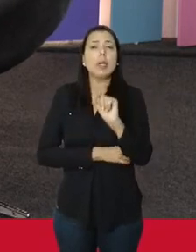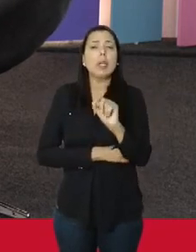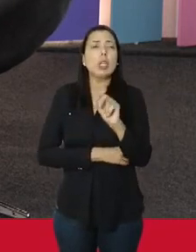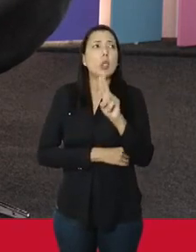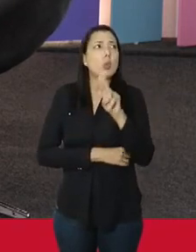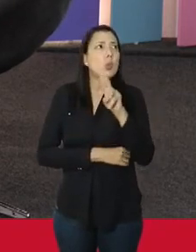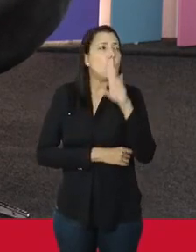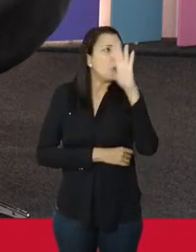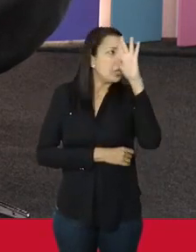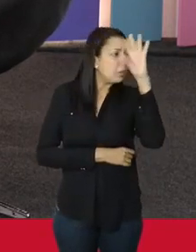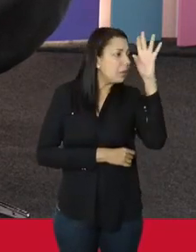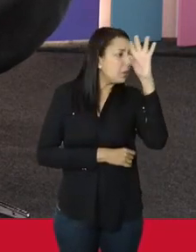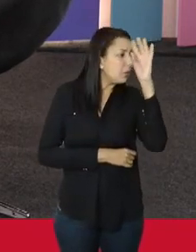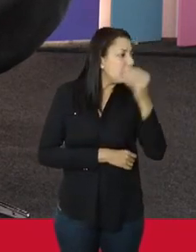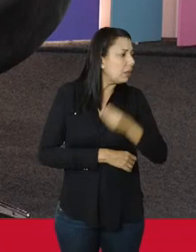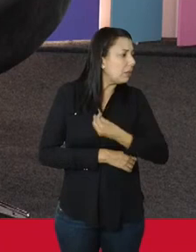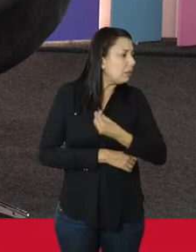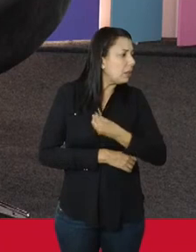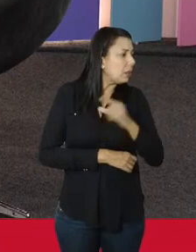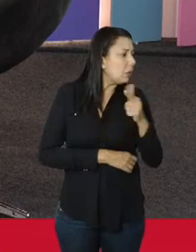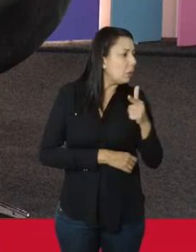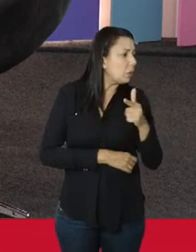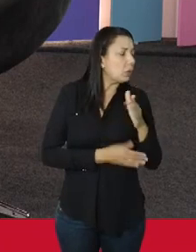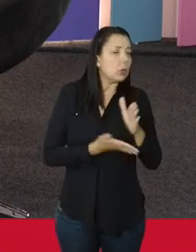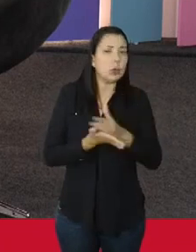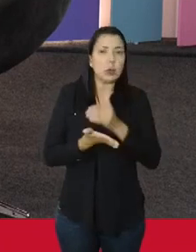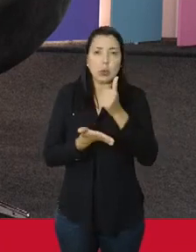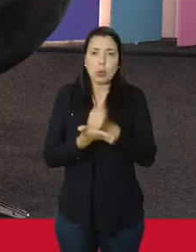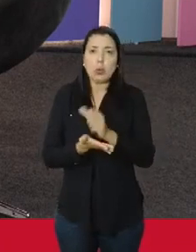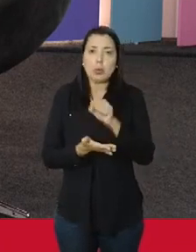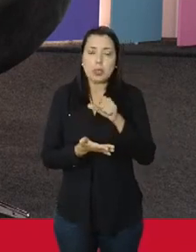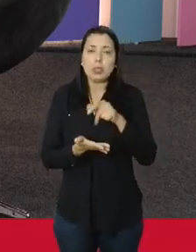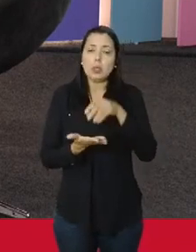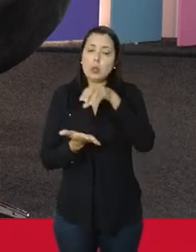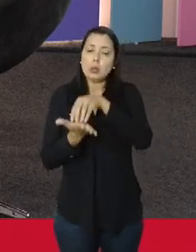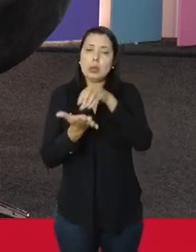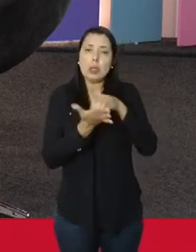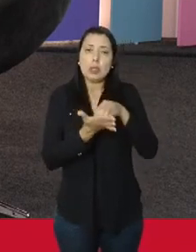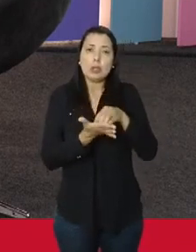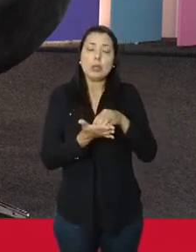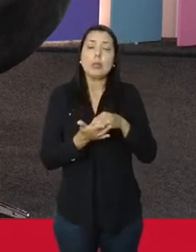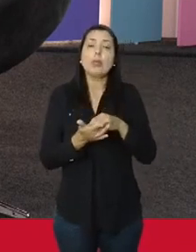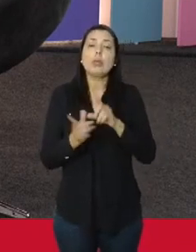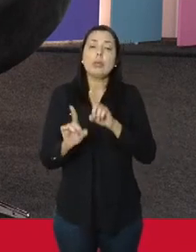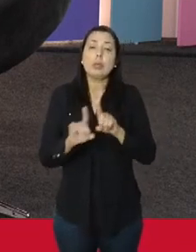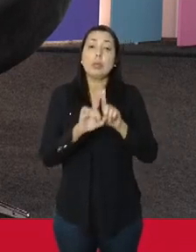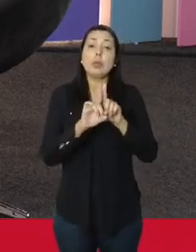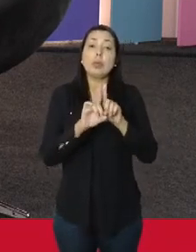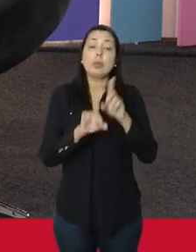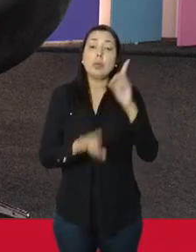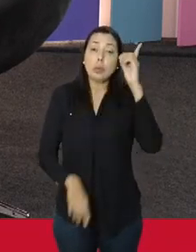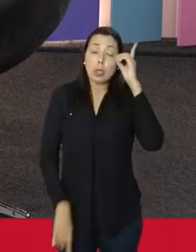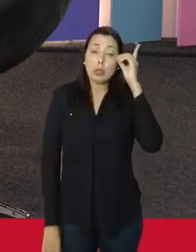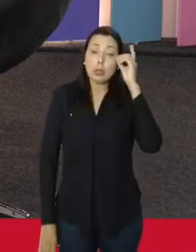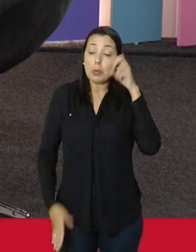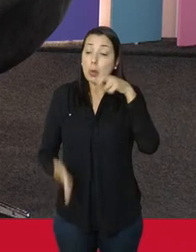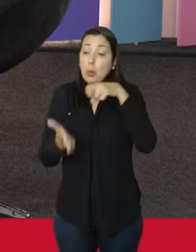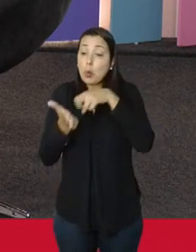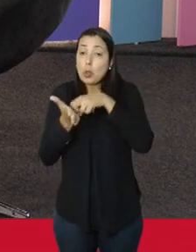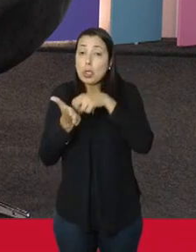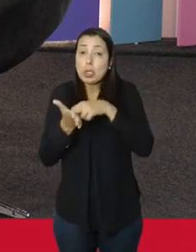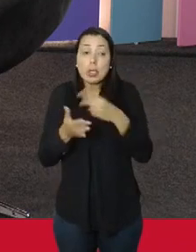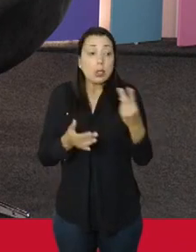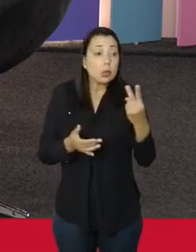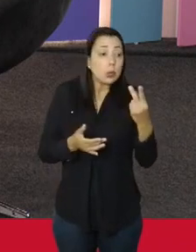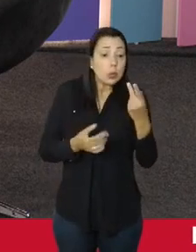nunca imaginava que viveria outro golpe, que outra vez estaria no centro do poder e ao lado dela, Dilma, sendo punidas as duas,